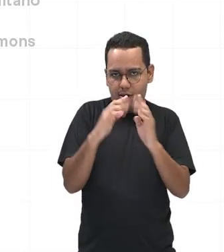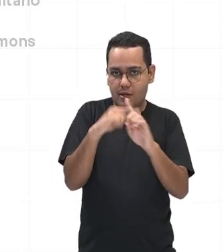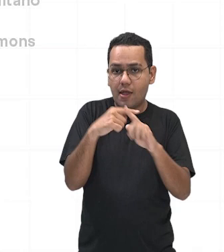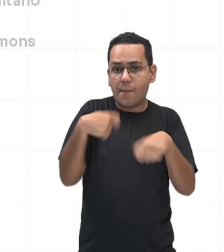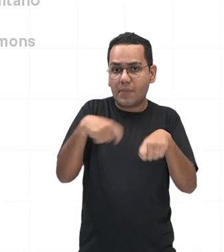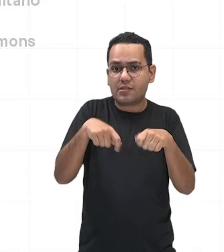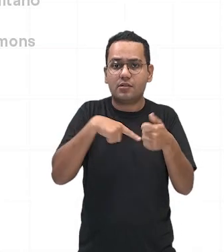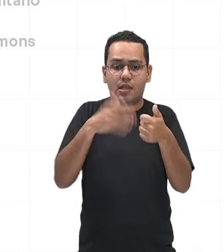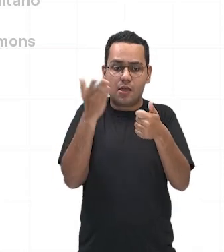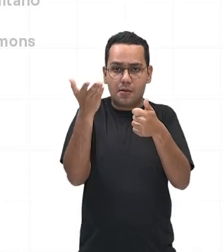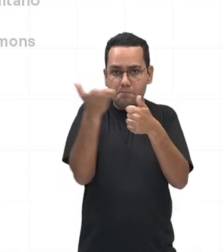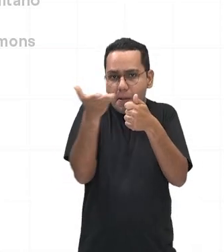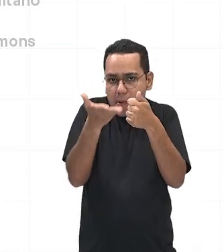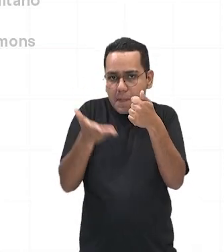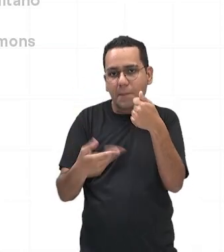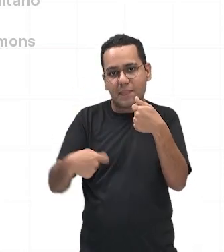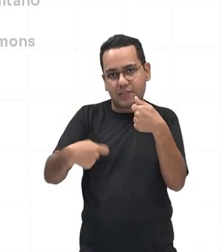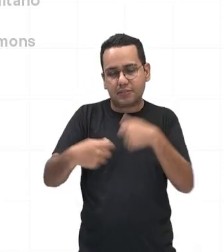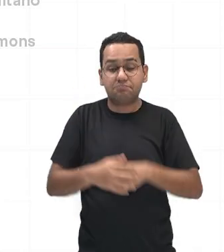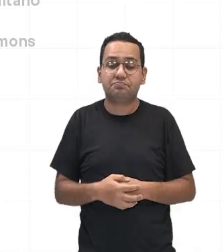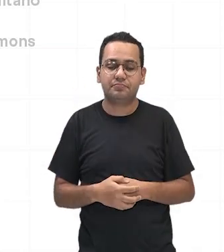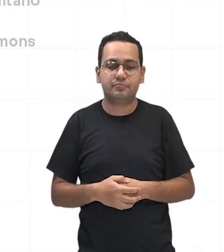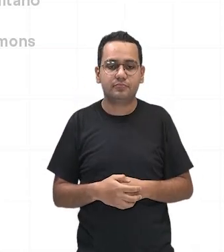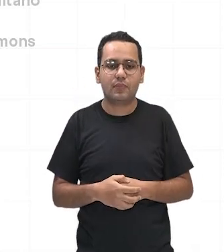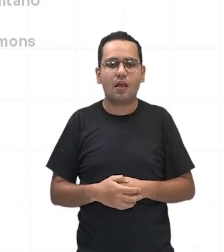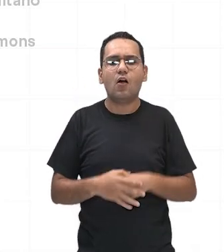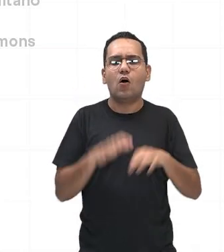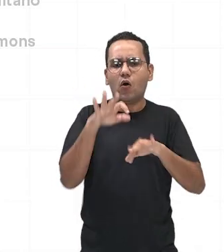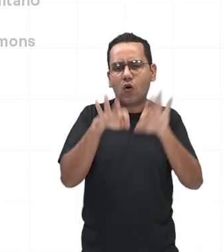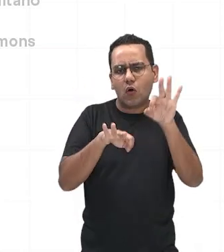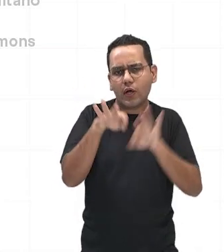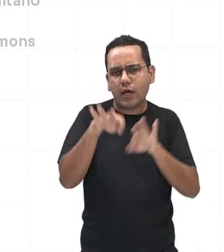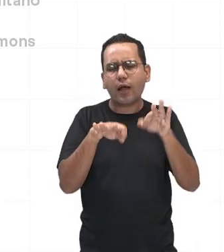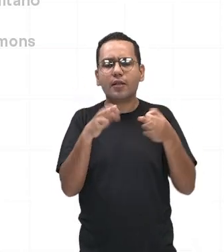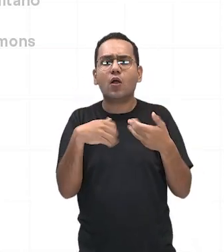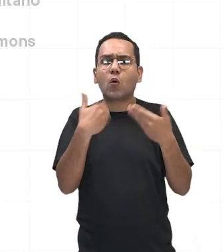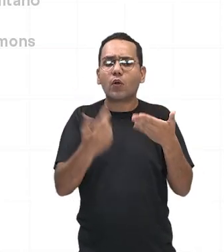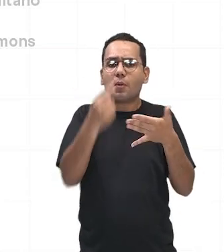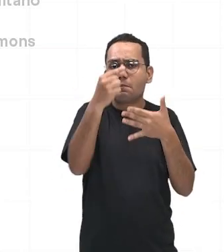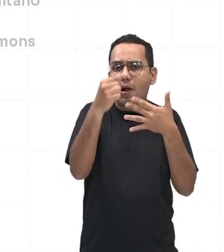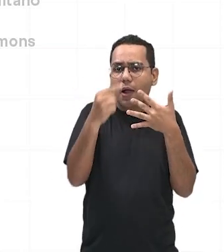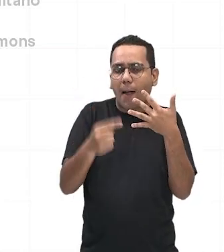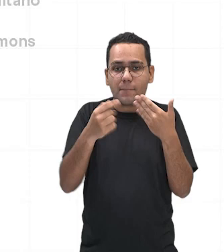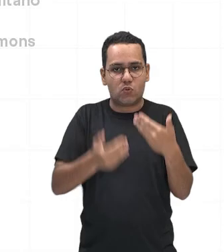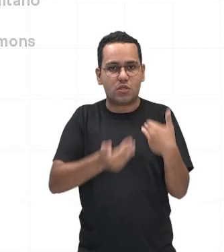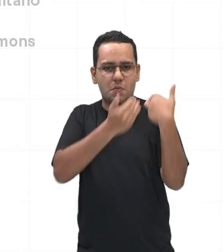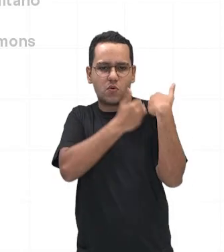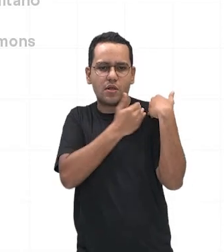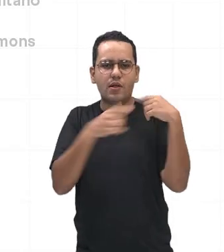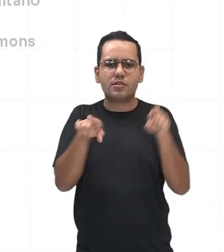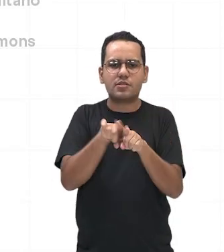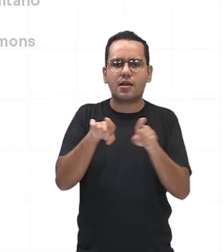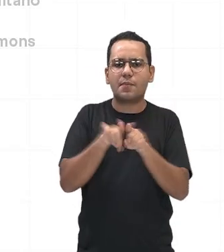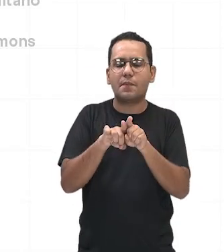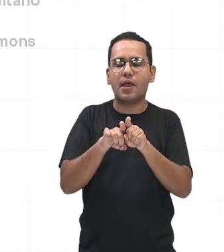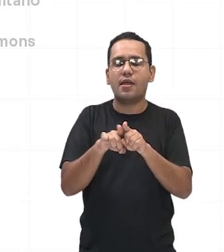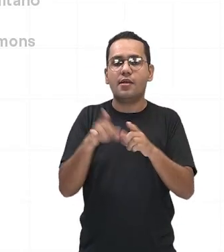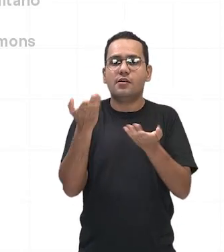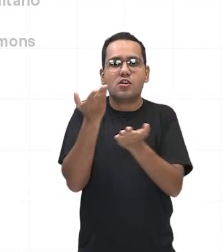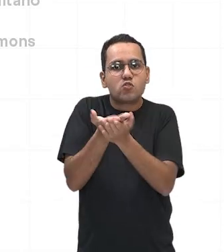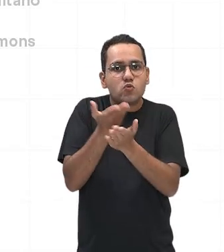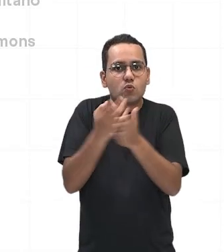realizando e supervisionando os ofícios religiosos, orientando quase as questões de dogma, executando